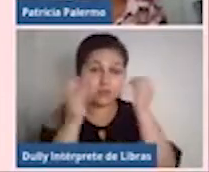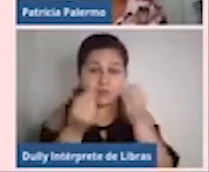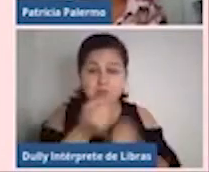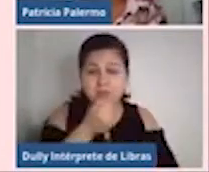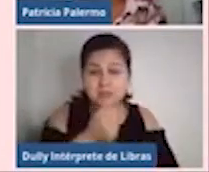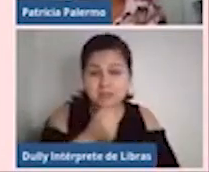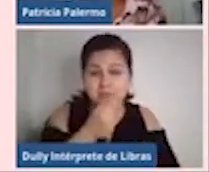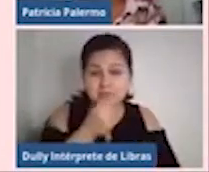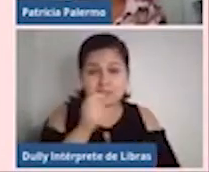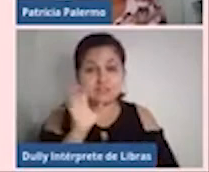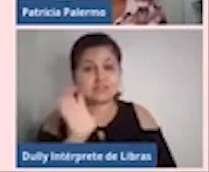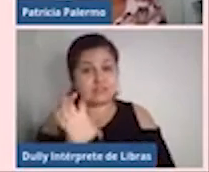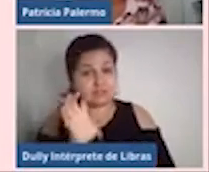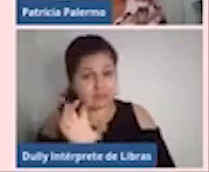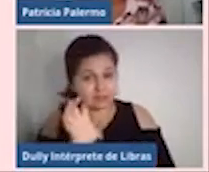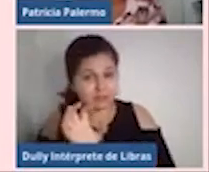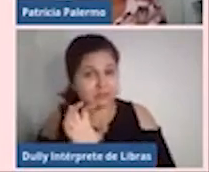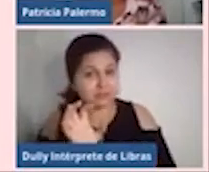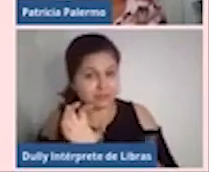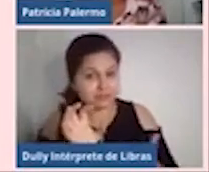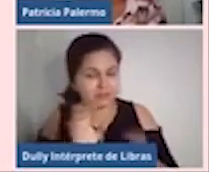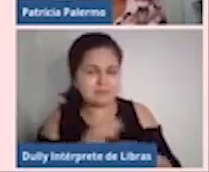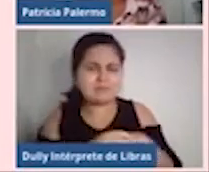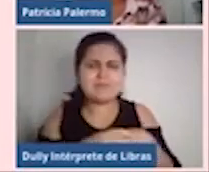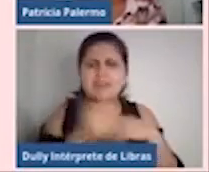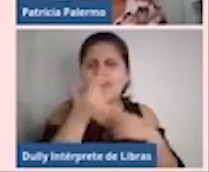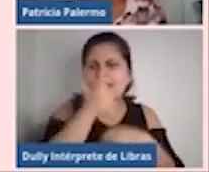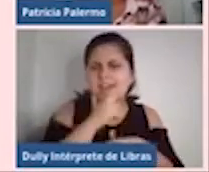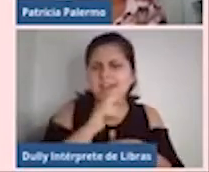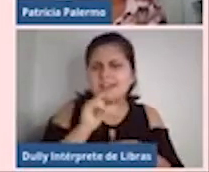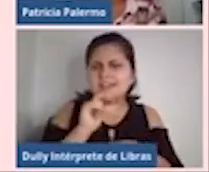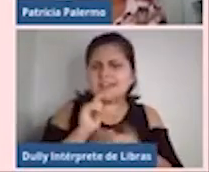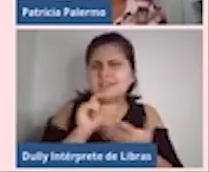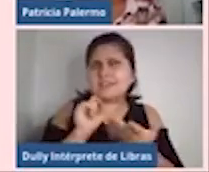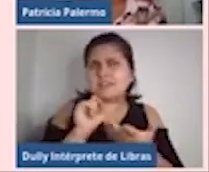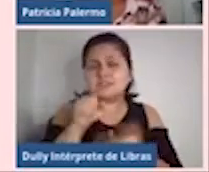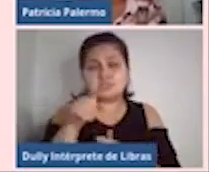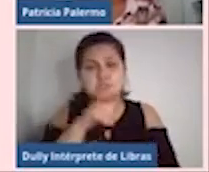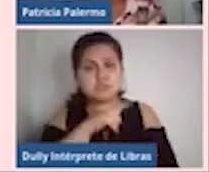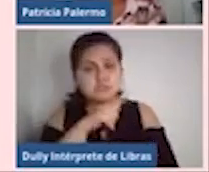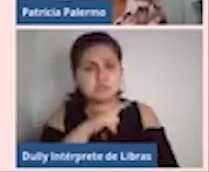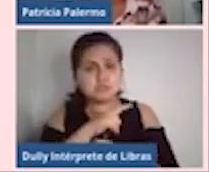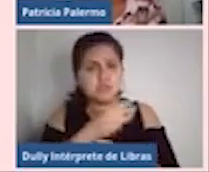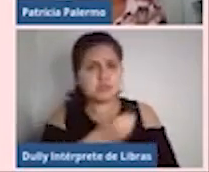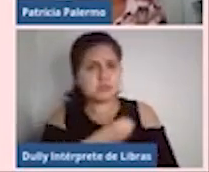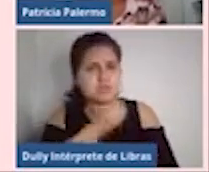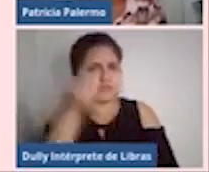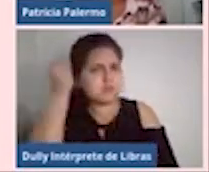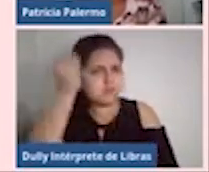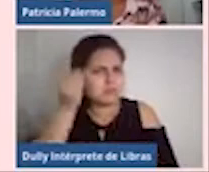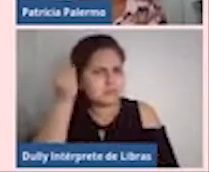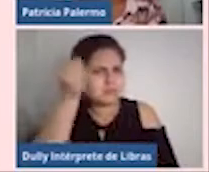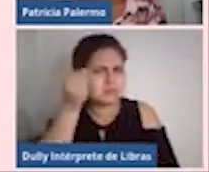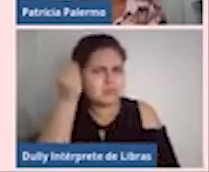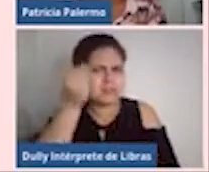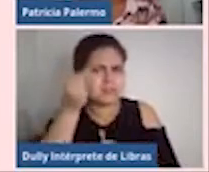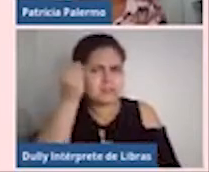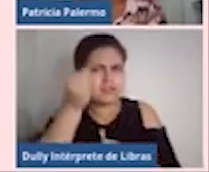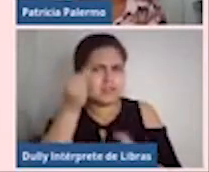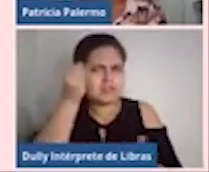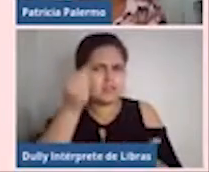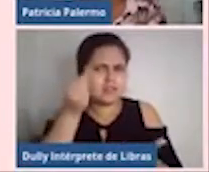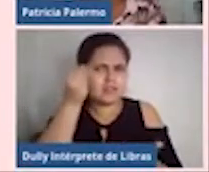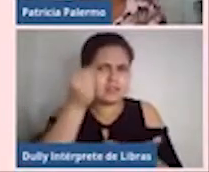sobre isso, né? E eu acho, assim, ó, que tu tem uma vivência muito... que se encaixa muito